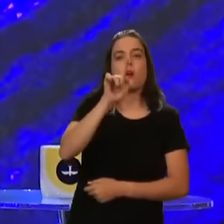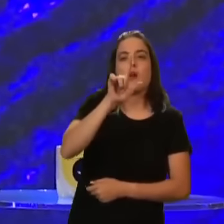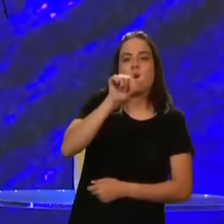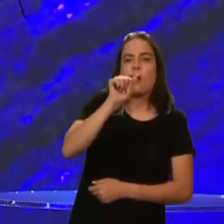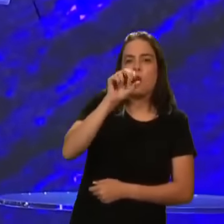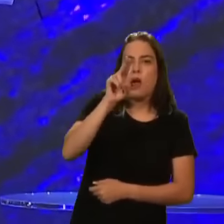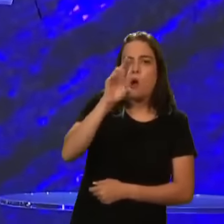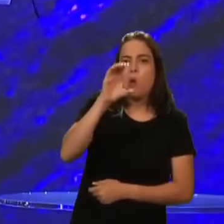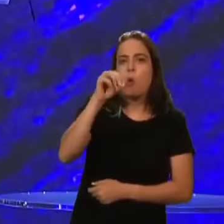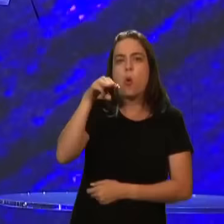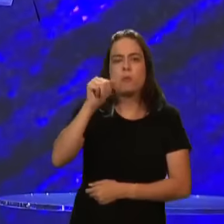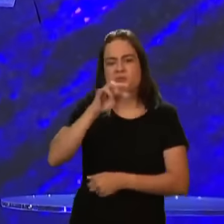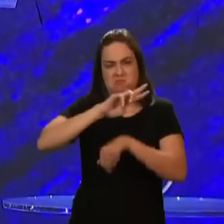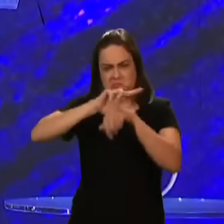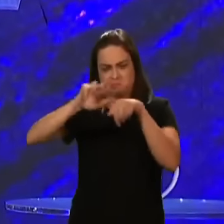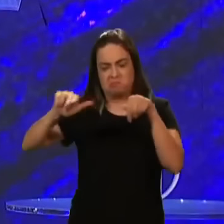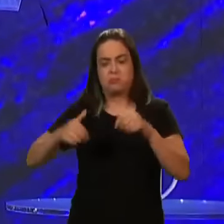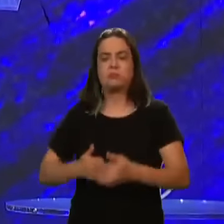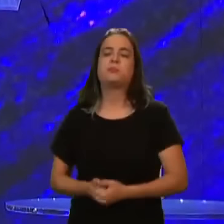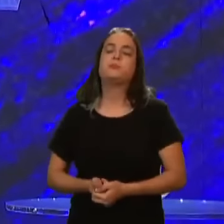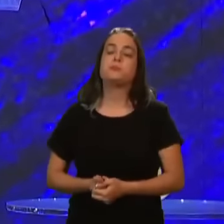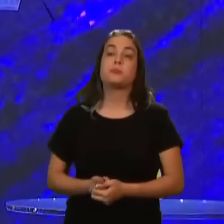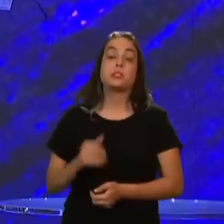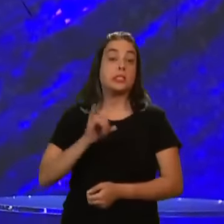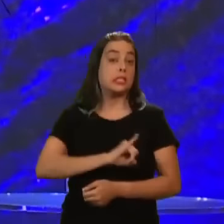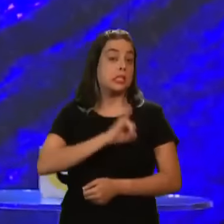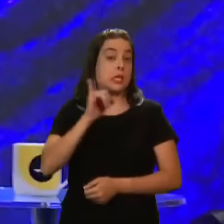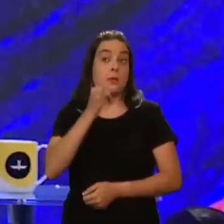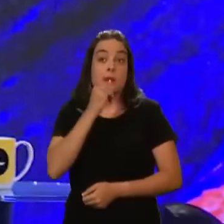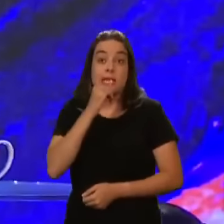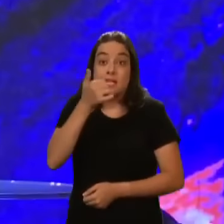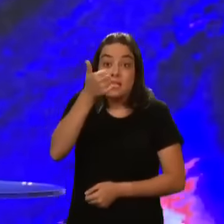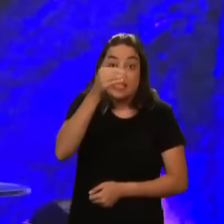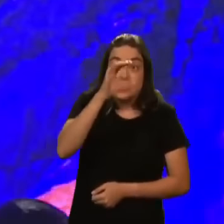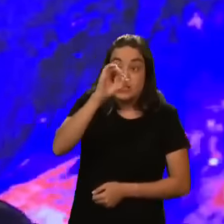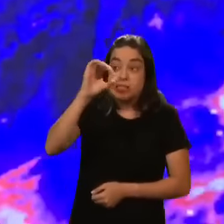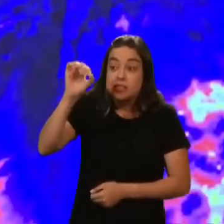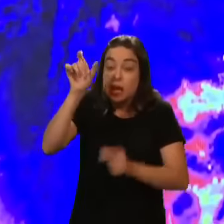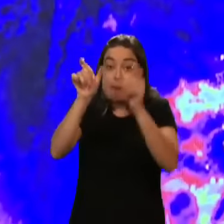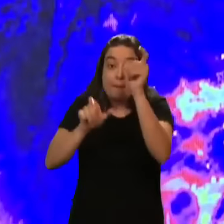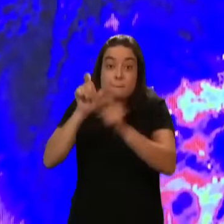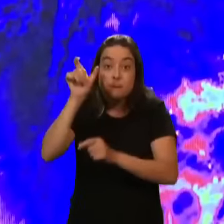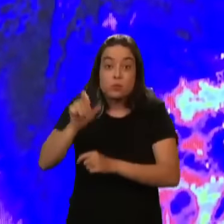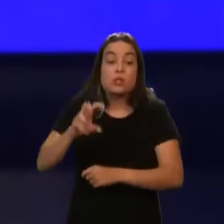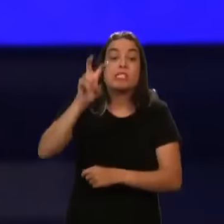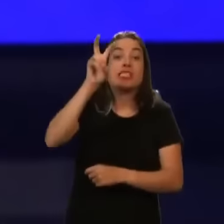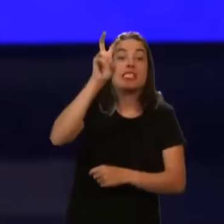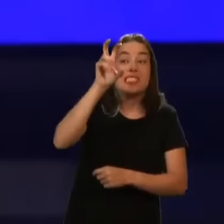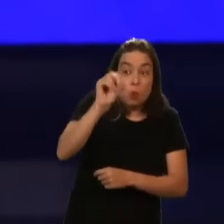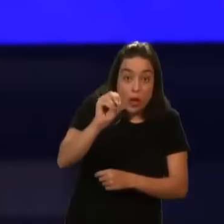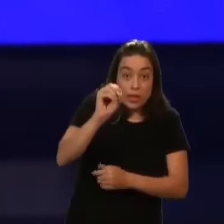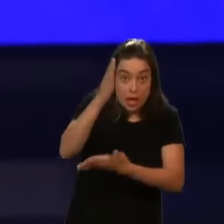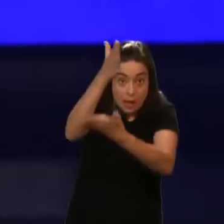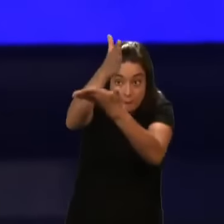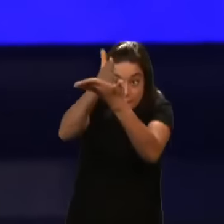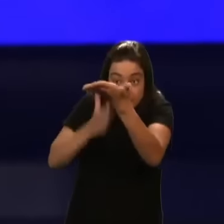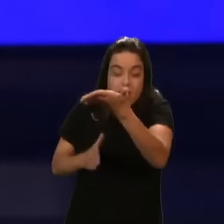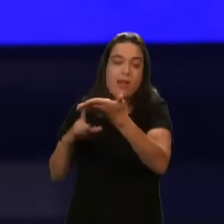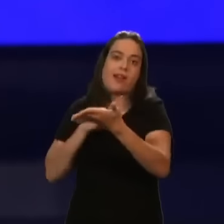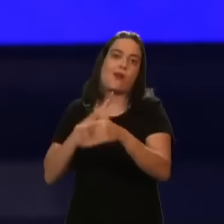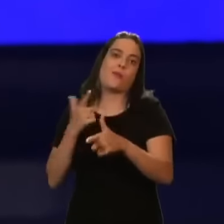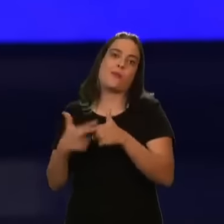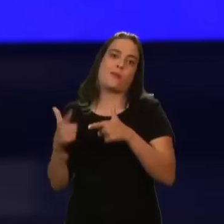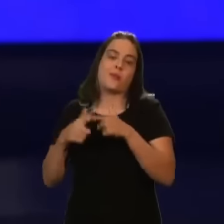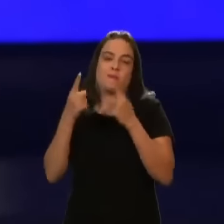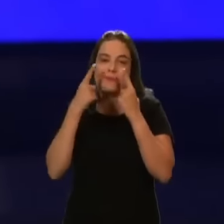que fosse. Ou seja, se você pegasse 100 pessoas, 50 tinham algum tipo de